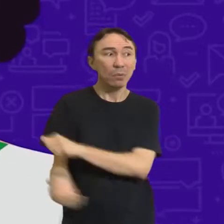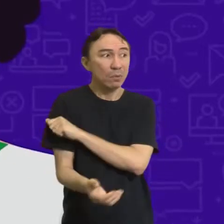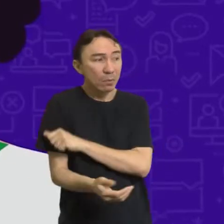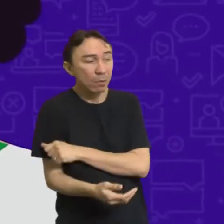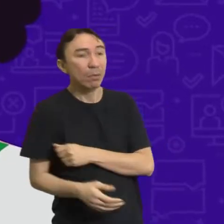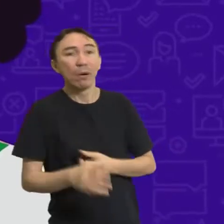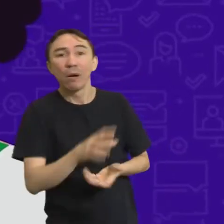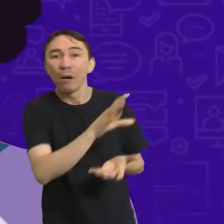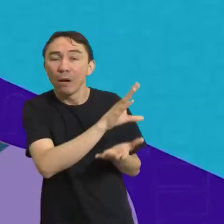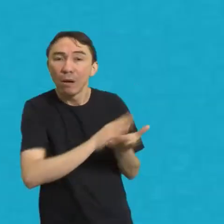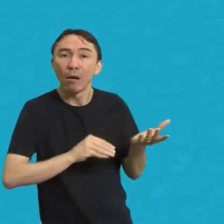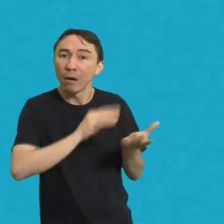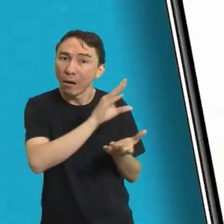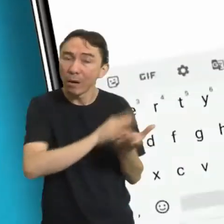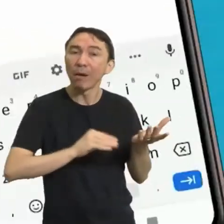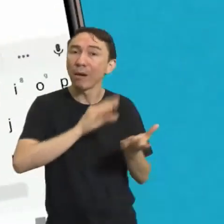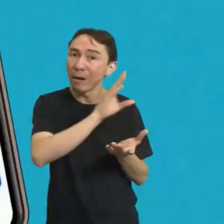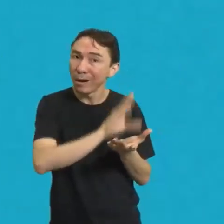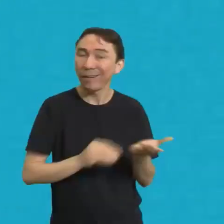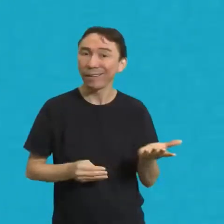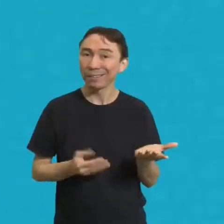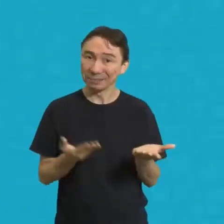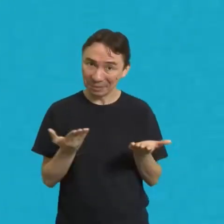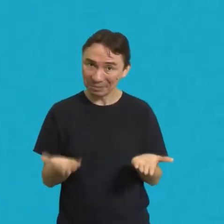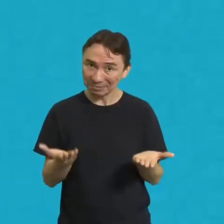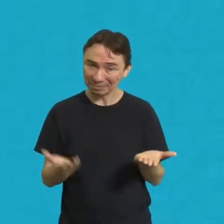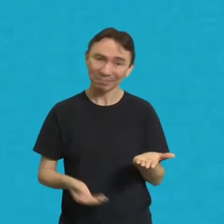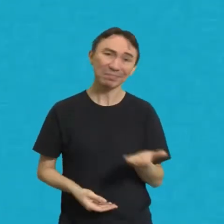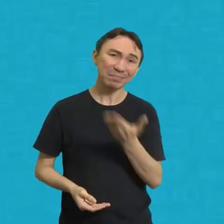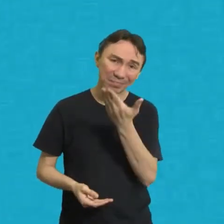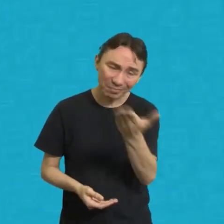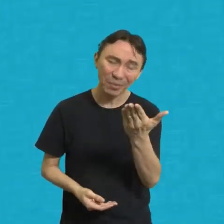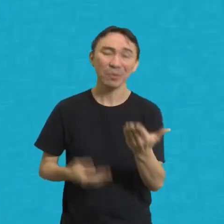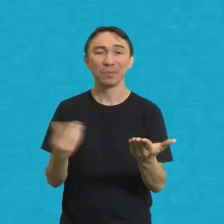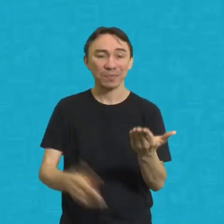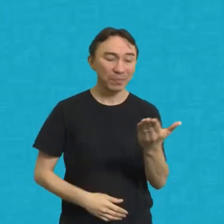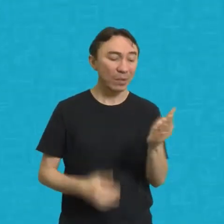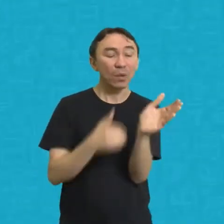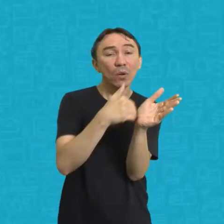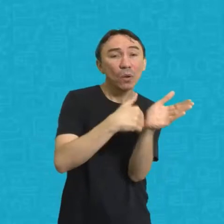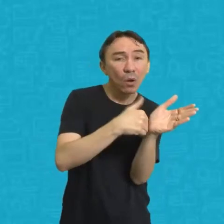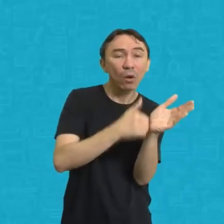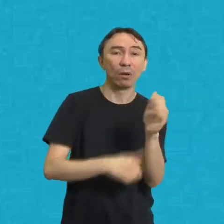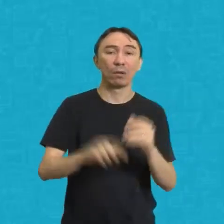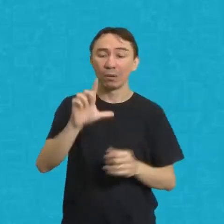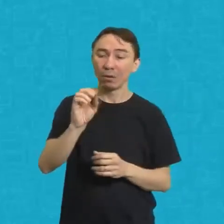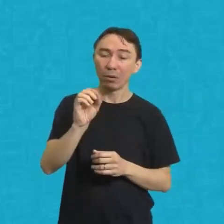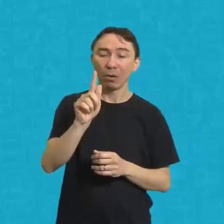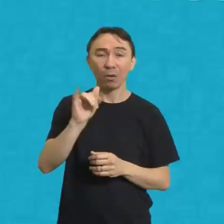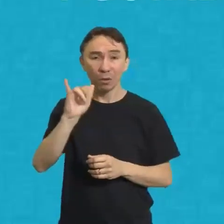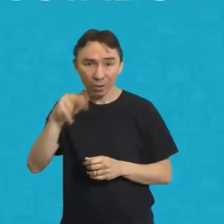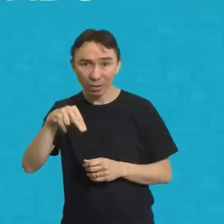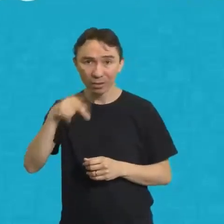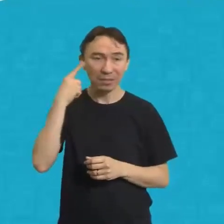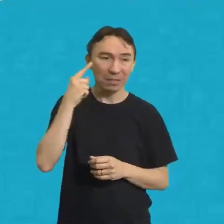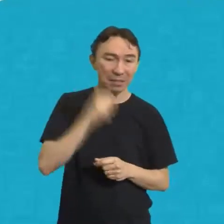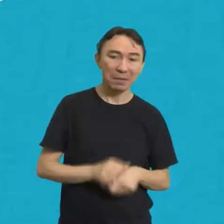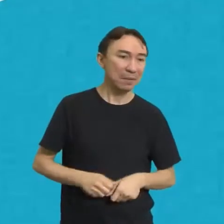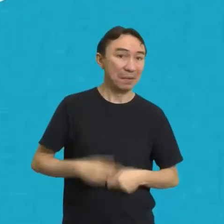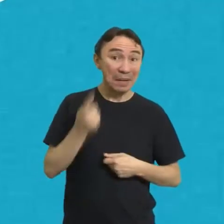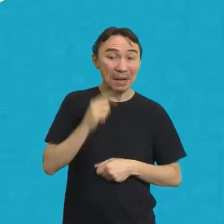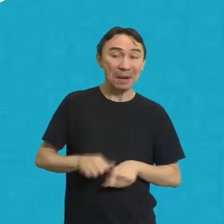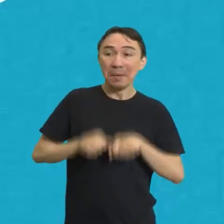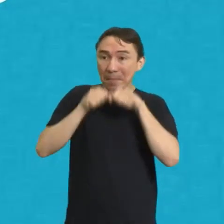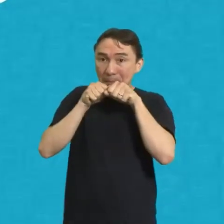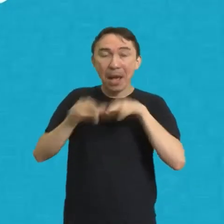com nossos exemplos. E você sabe, seu login e senha devem ser mantidos apenas com você, que é o responsável pelo